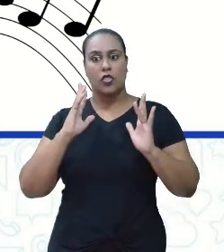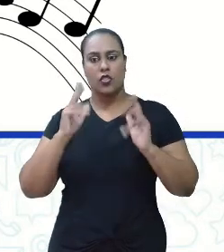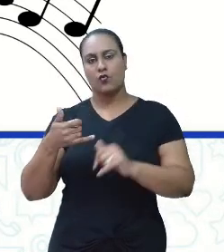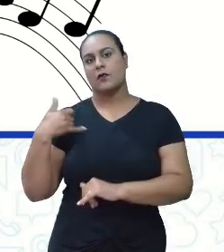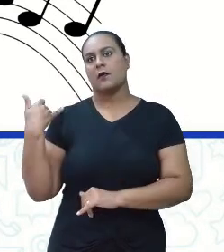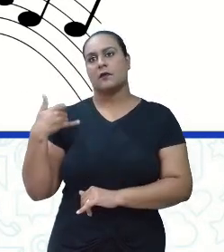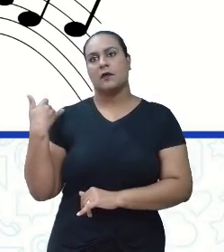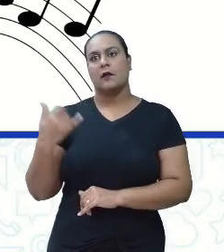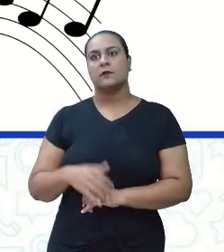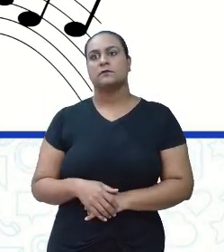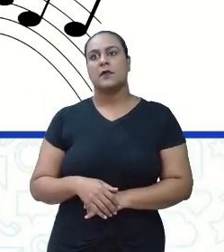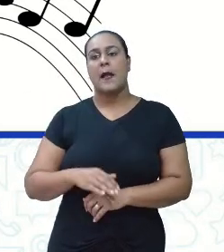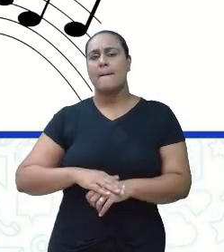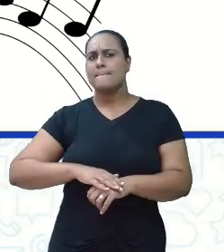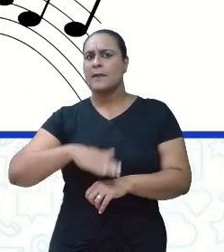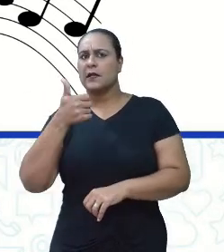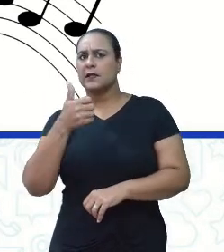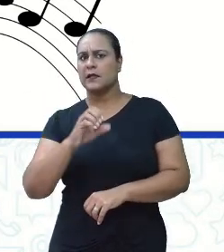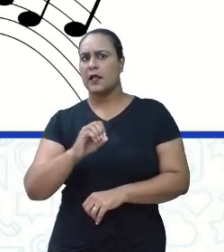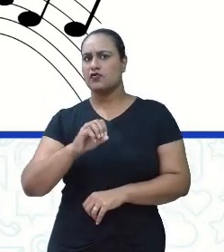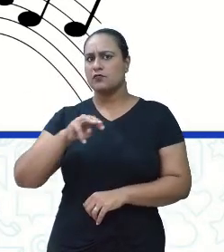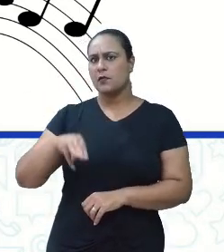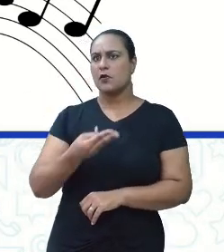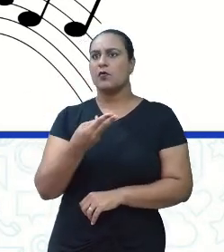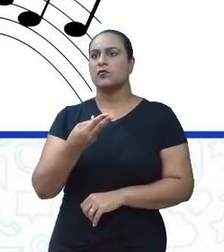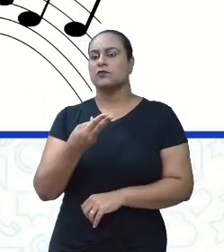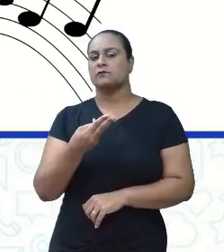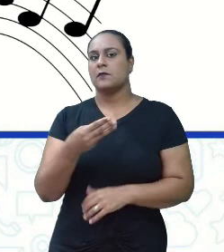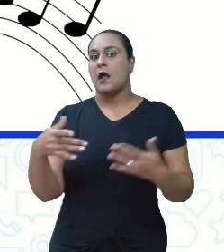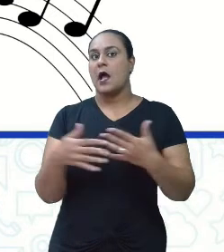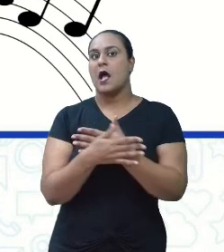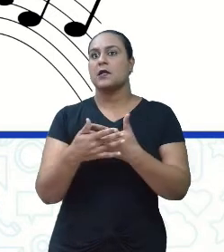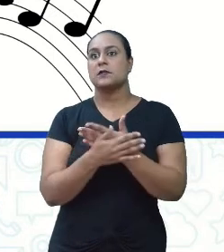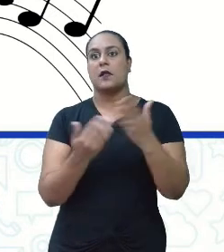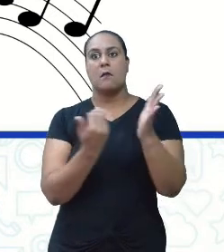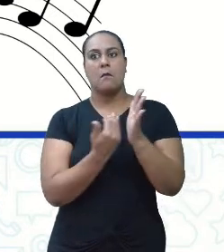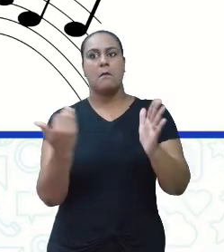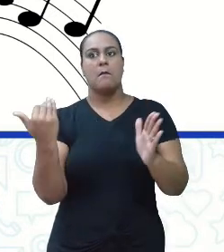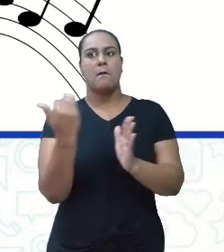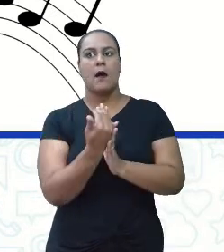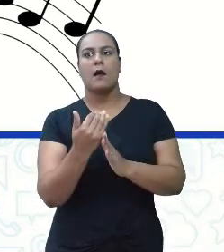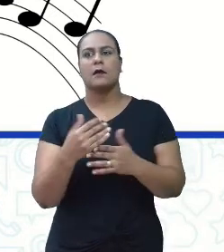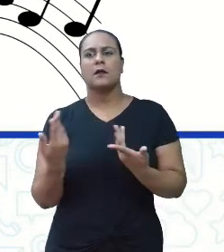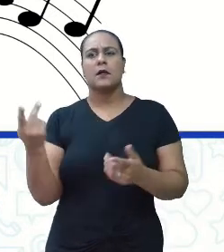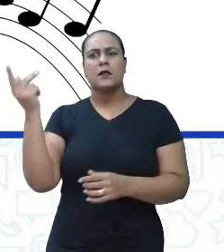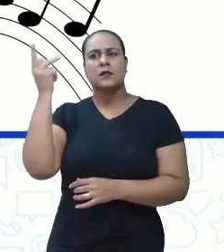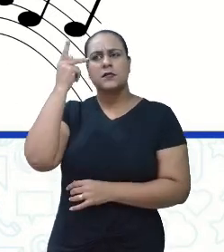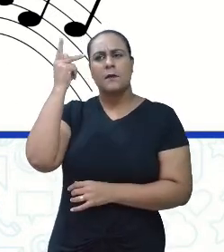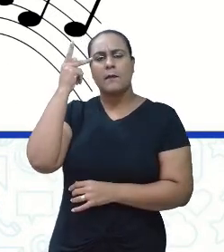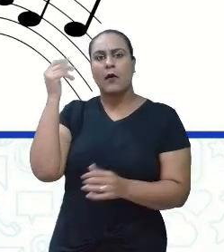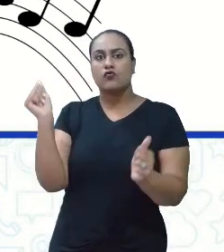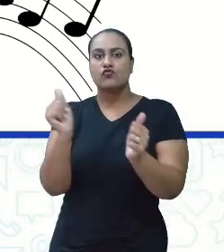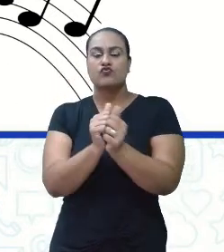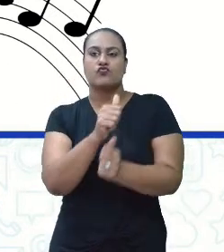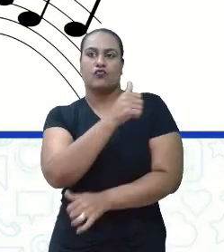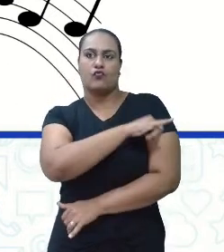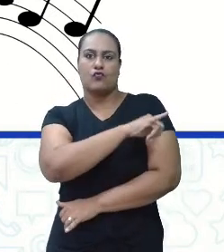quê? Uma mega cidade. Aí dentro dessa hierarquia, por que em São Paulo passa mal? Porque ela, junto com o Rio de Janeiro,